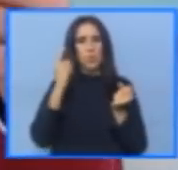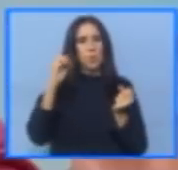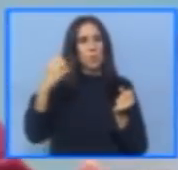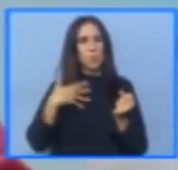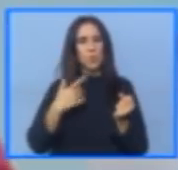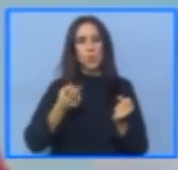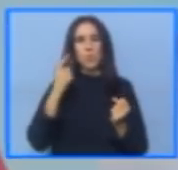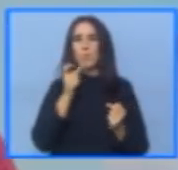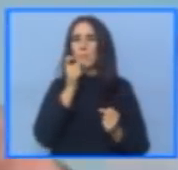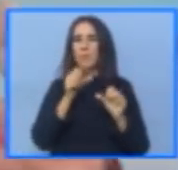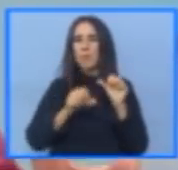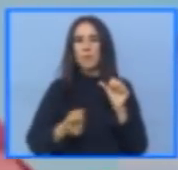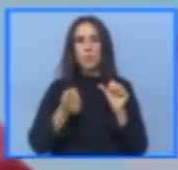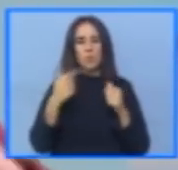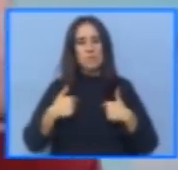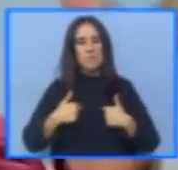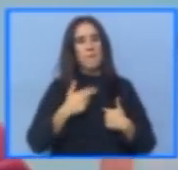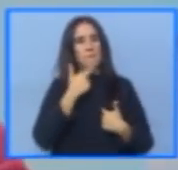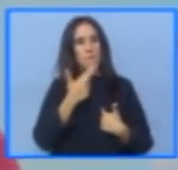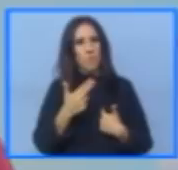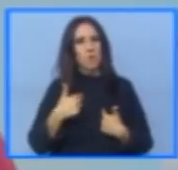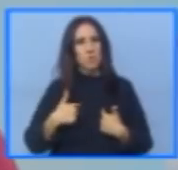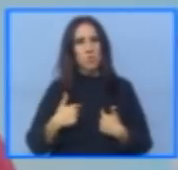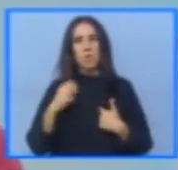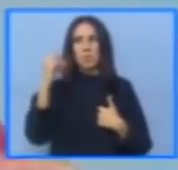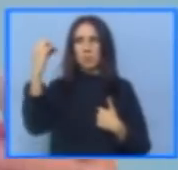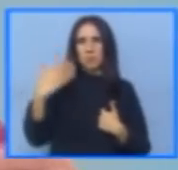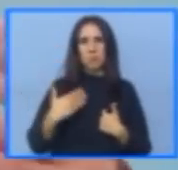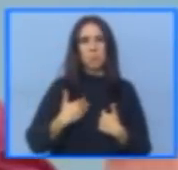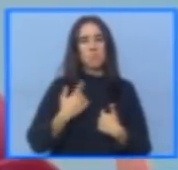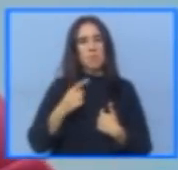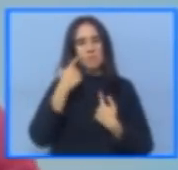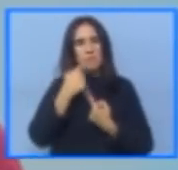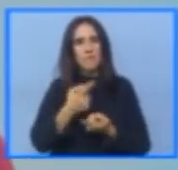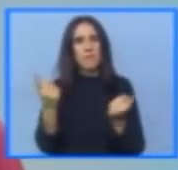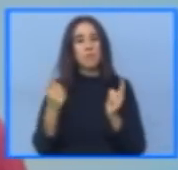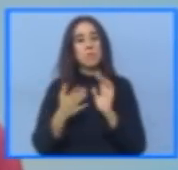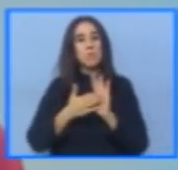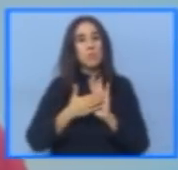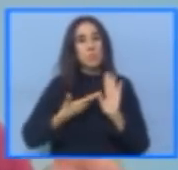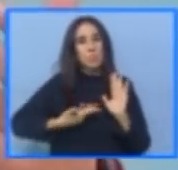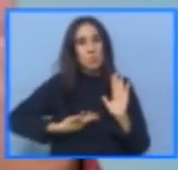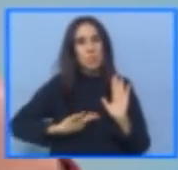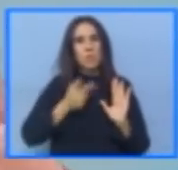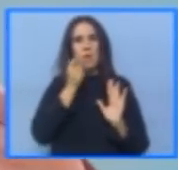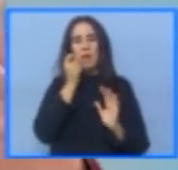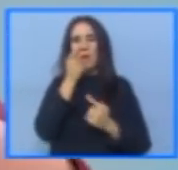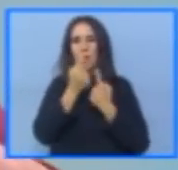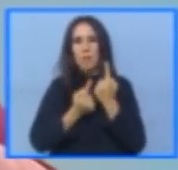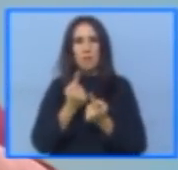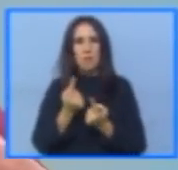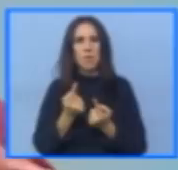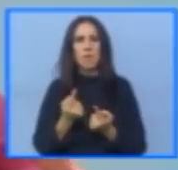luz, não é a palavra, ele é a voz, ele é o reflexo da luz, ele é a testemunha, ele é alguém que